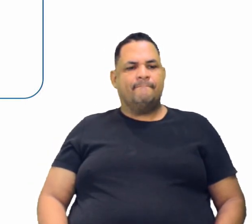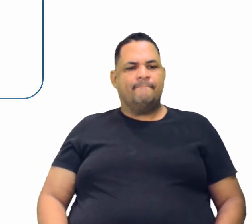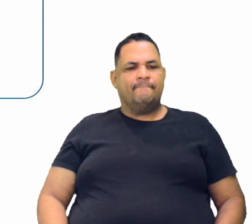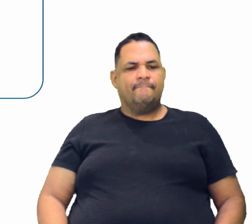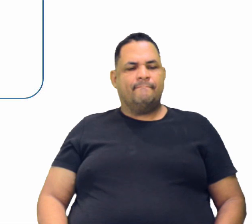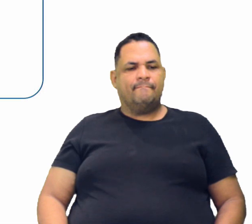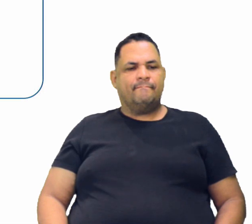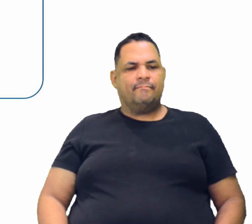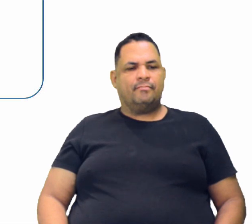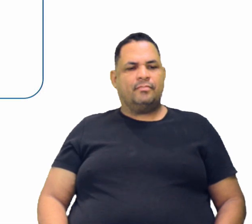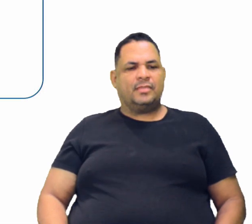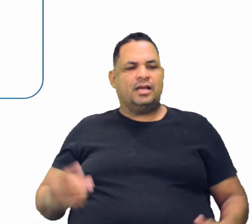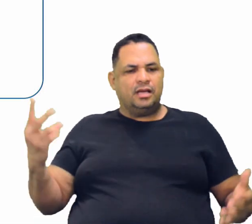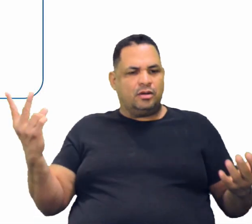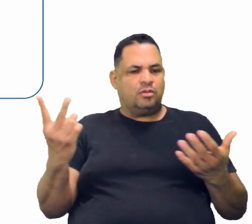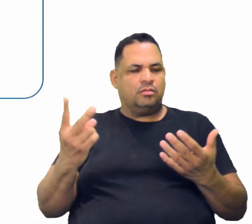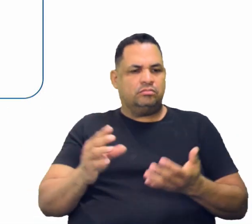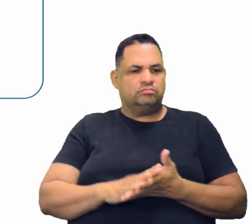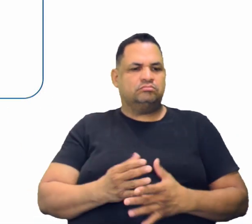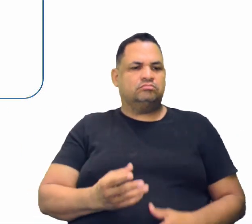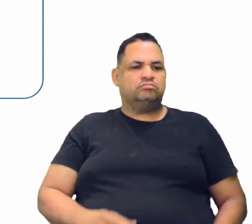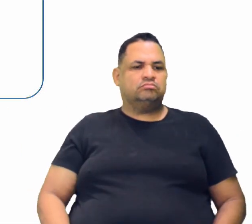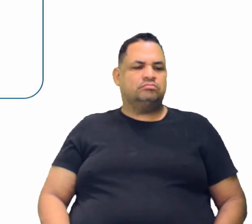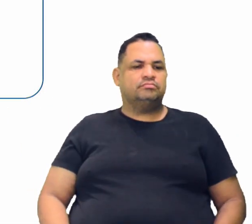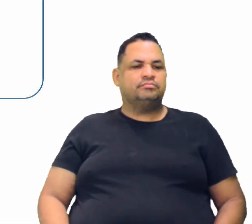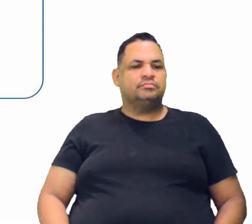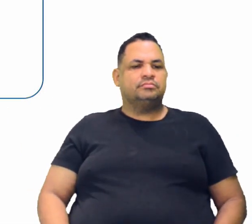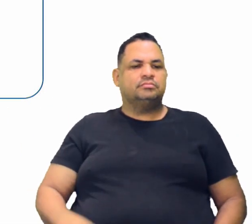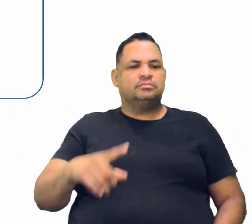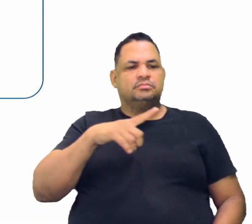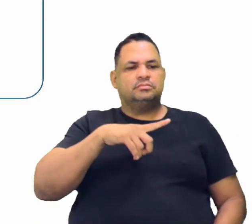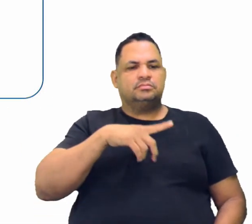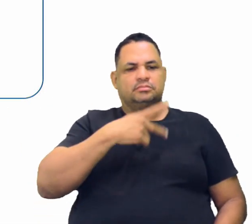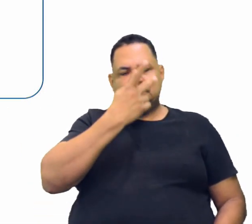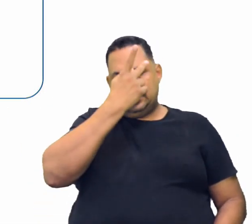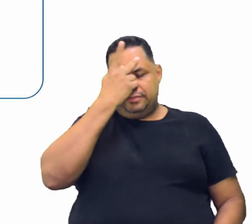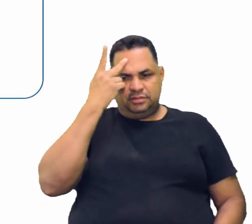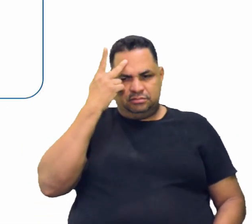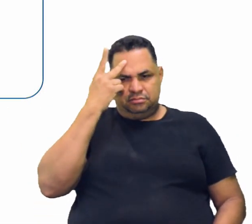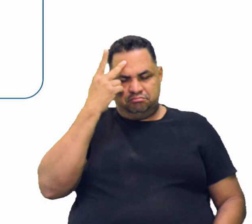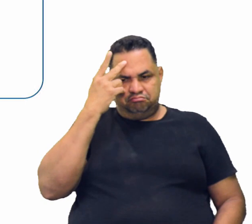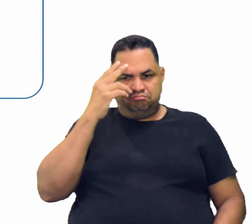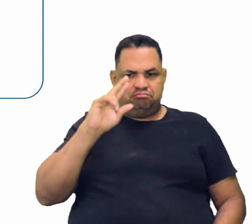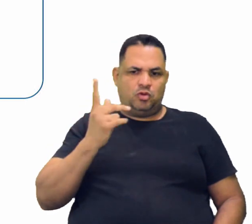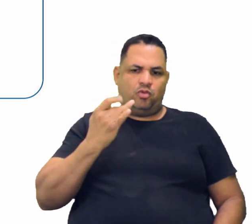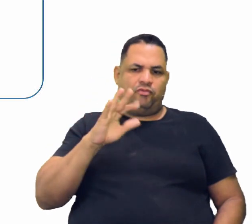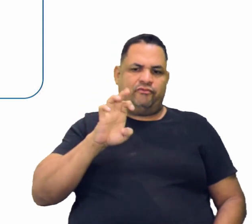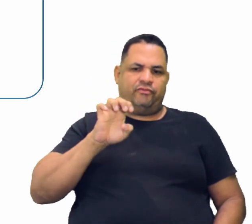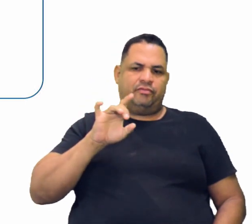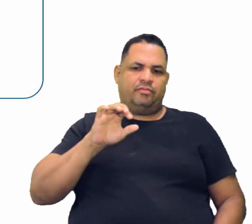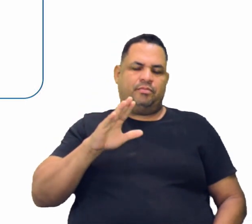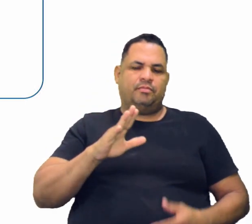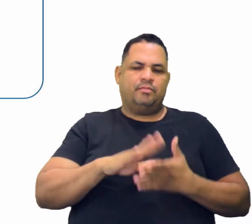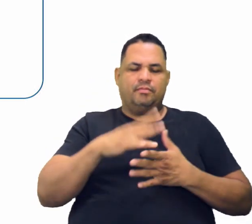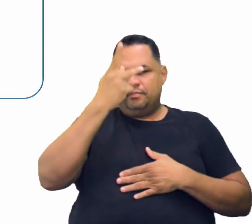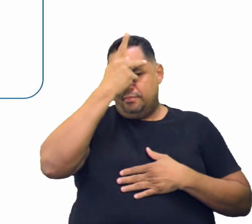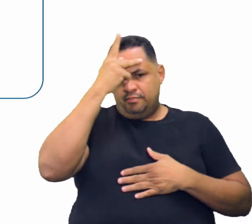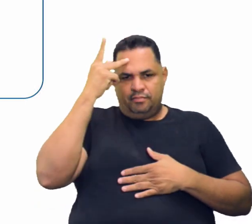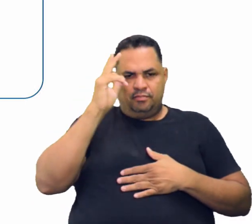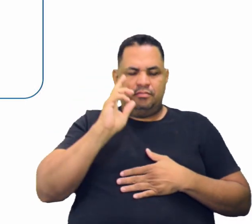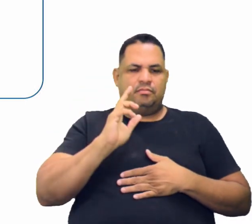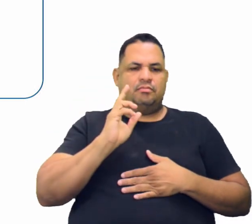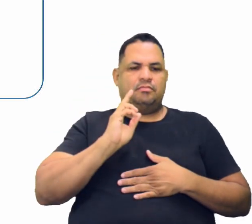Haverá acidentes, houve acidente, há pessoas, havia pessoa, houve pessoas. Então,